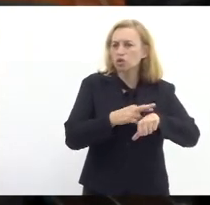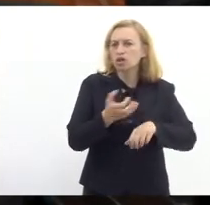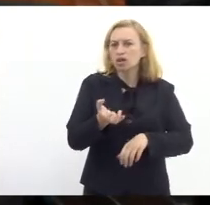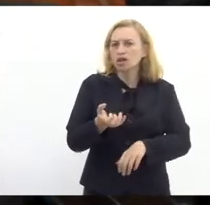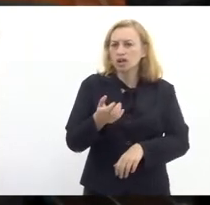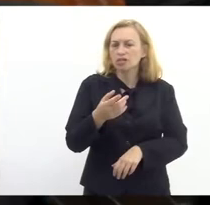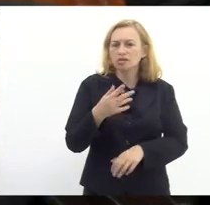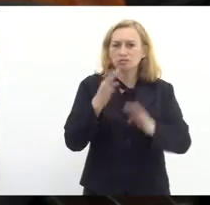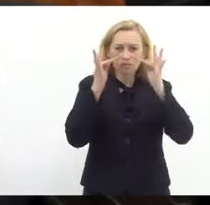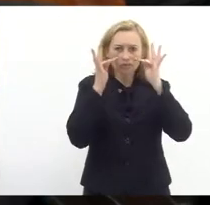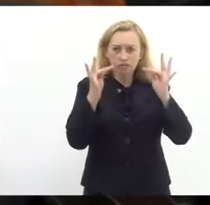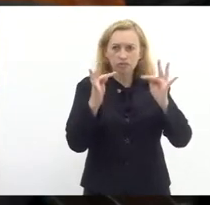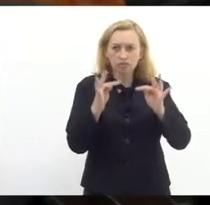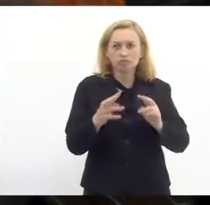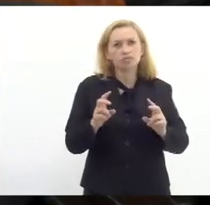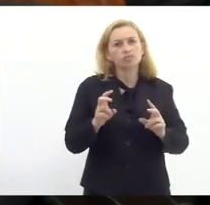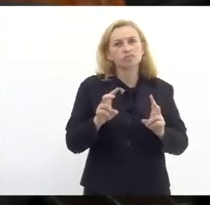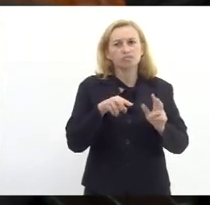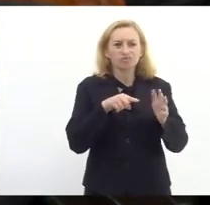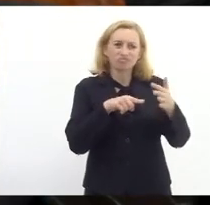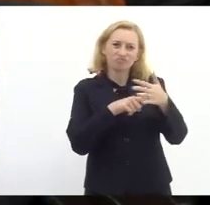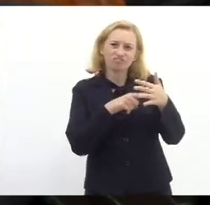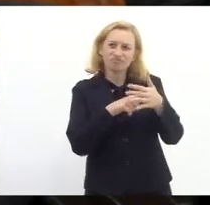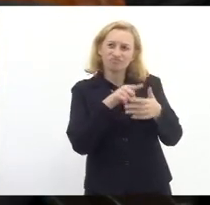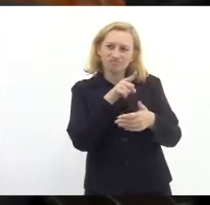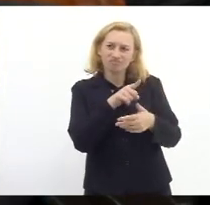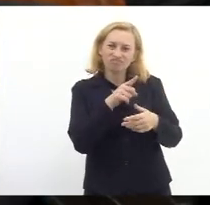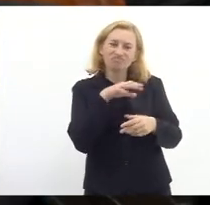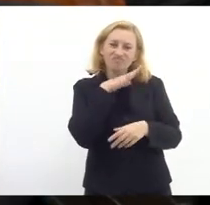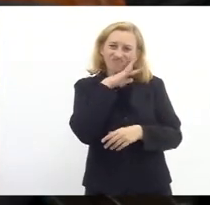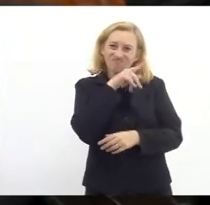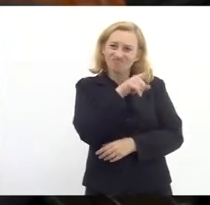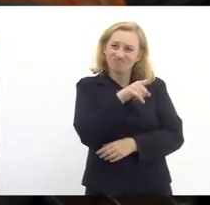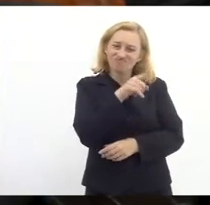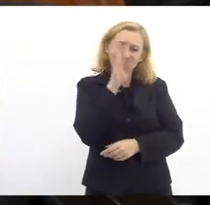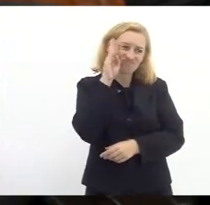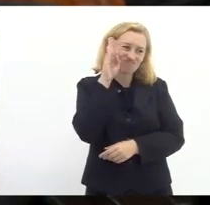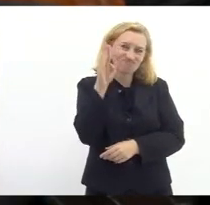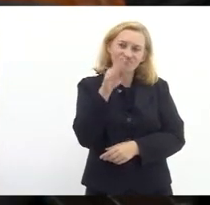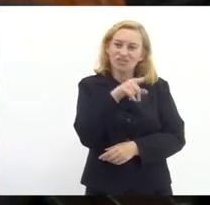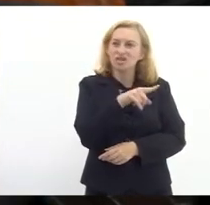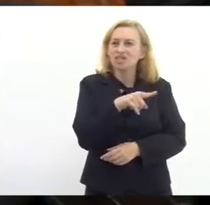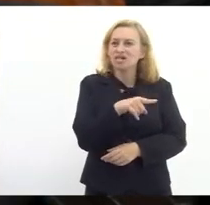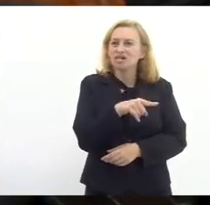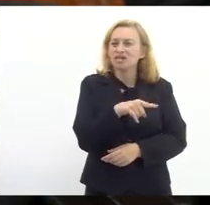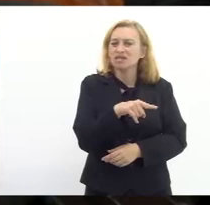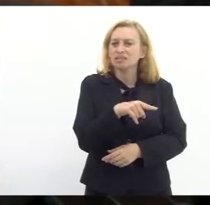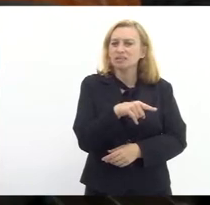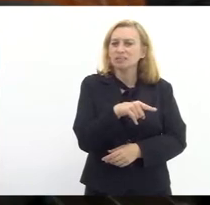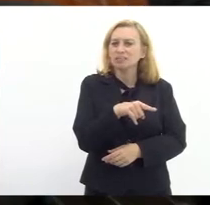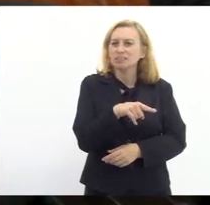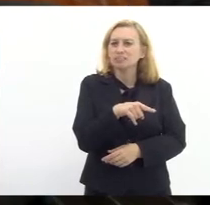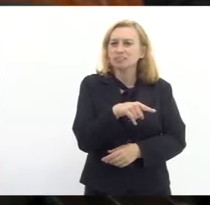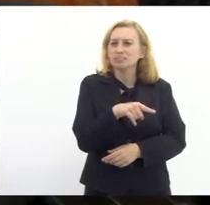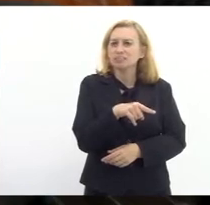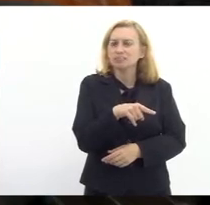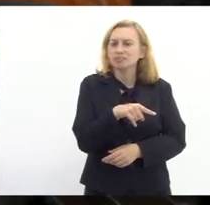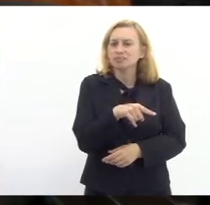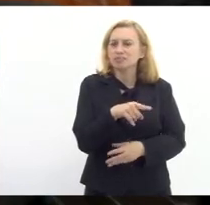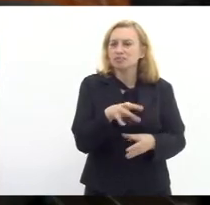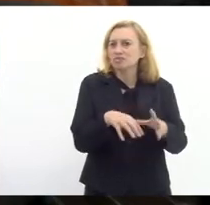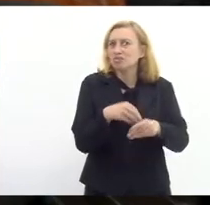deixar meu testemunho que a situação realmente está muito ruim, principalmente, e aí é uma questão que